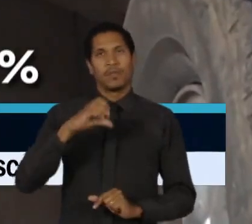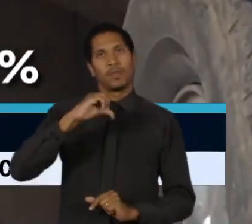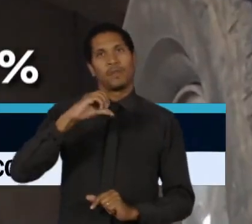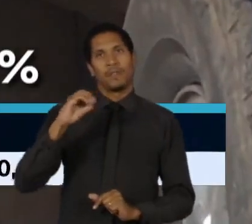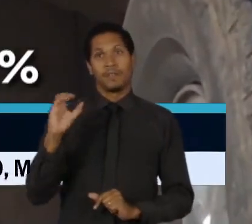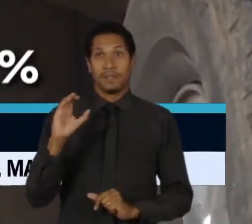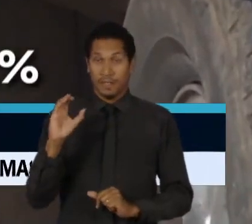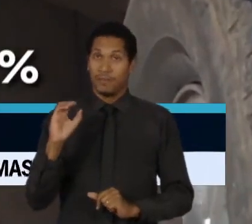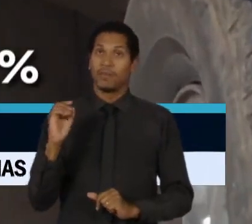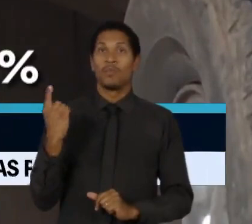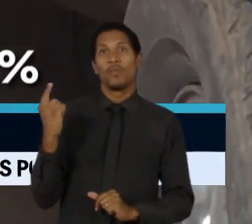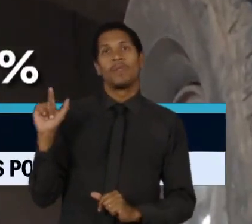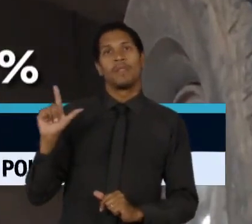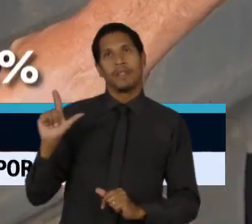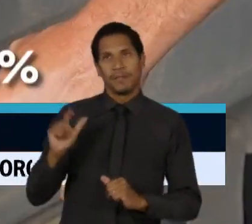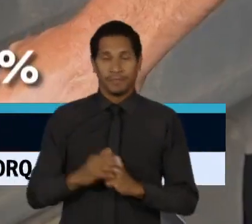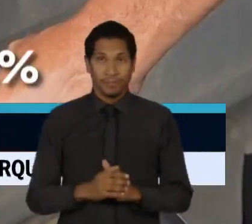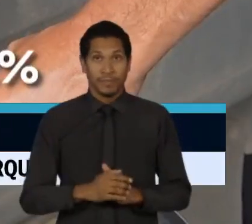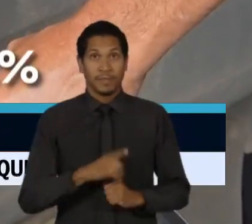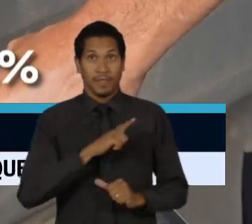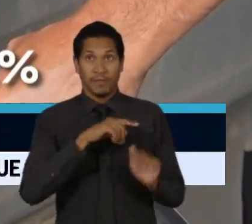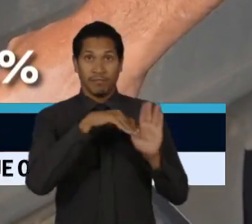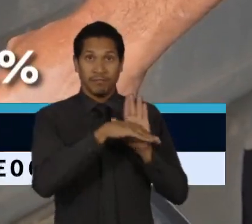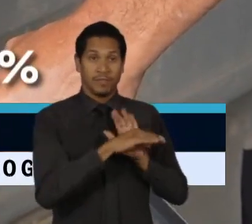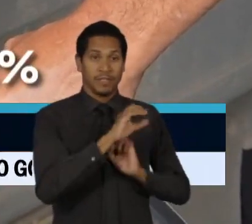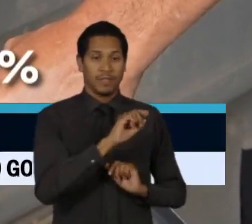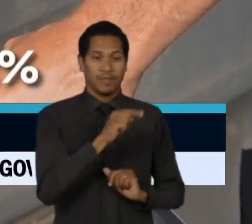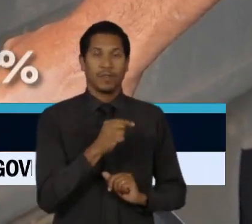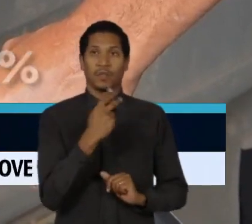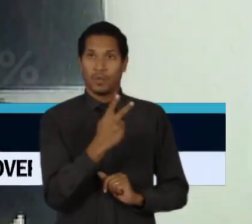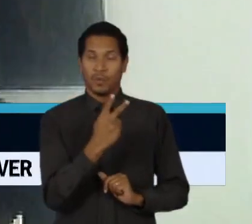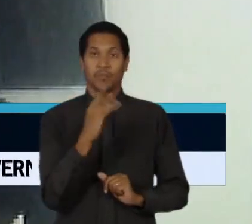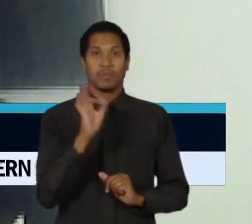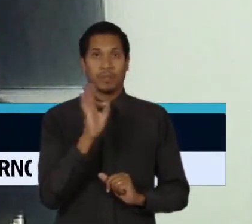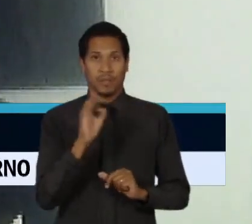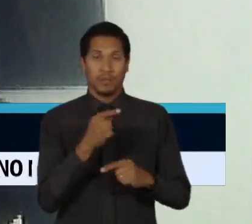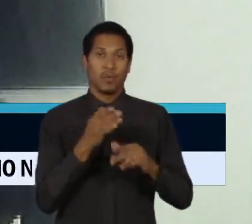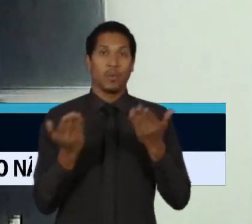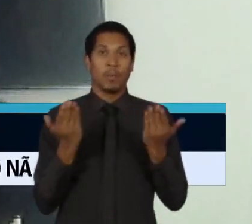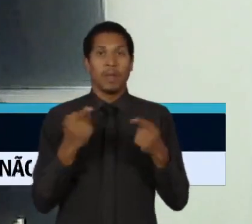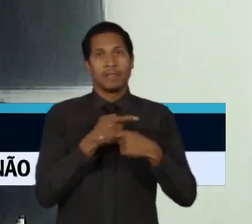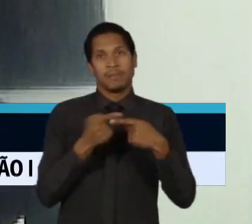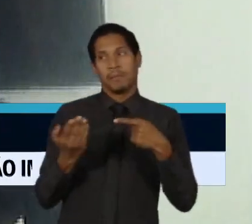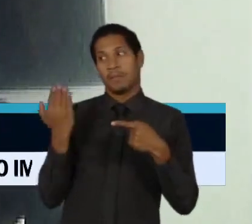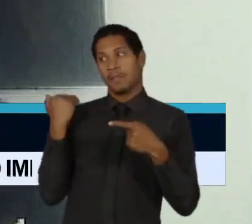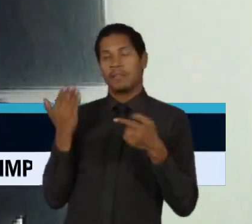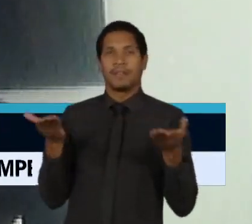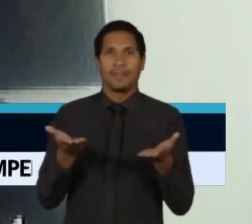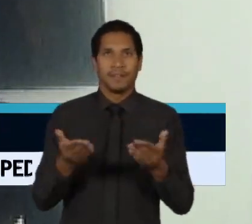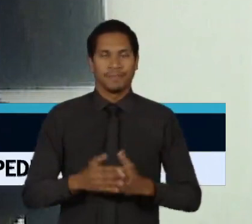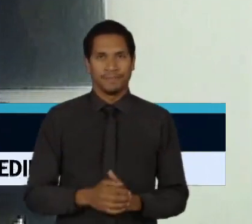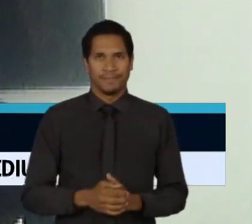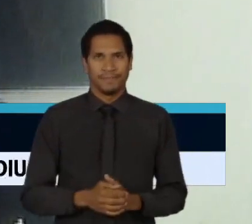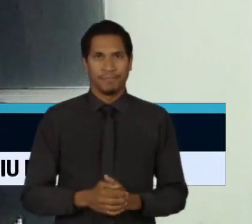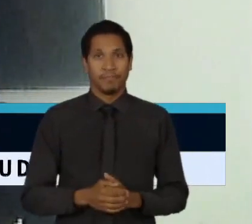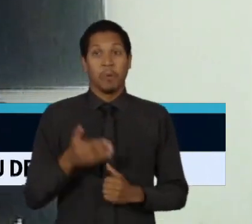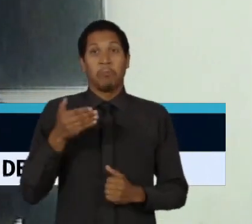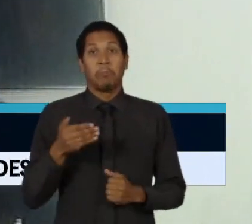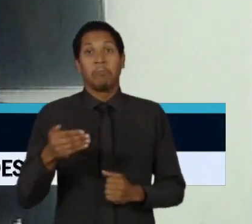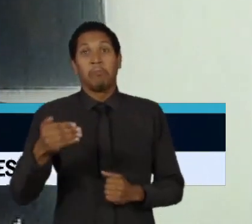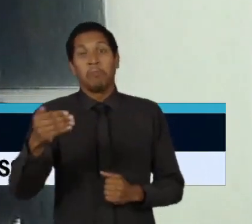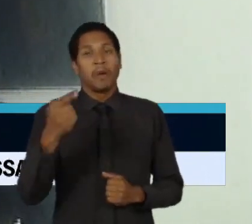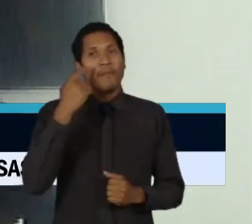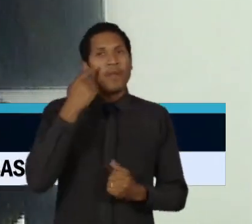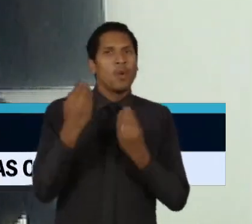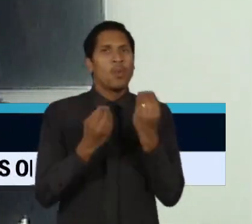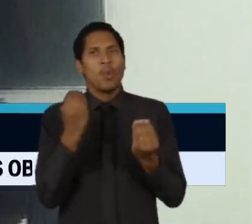somente 0,2% entre a semana passada e a de agora. Para o futuro próximo, é possível se esperar um pequeno declínio no preço